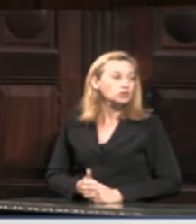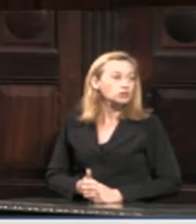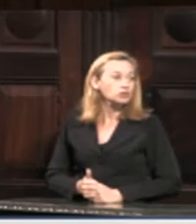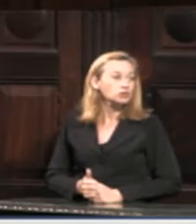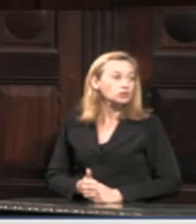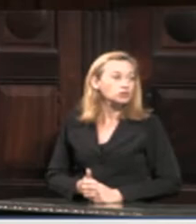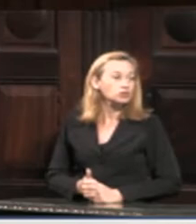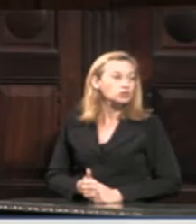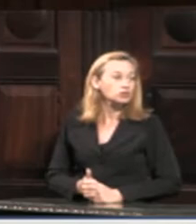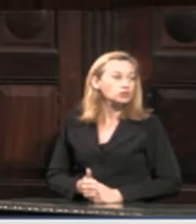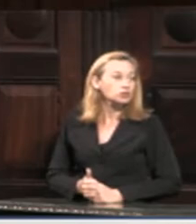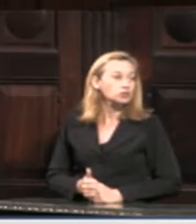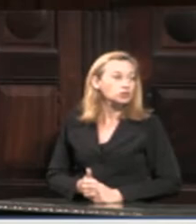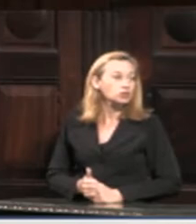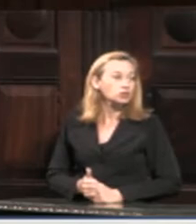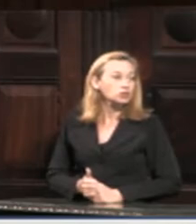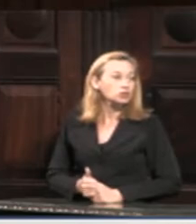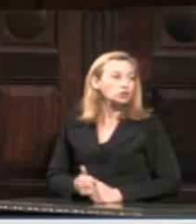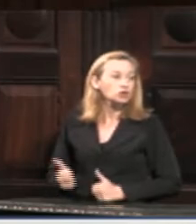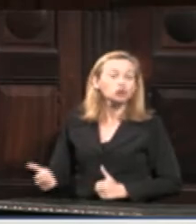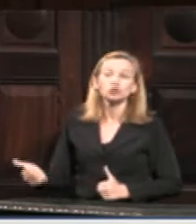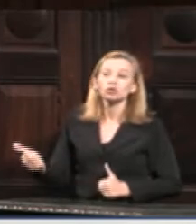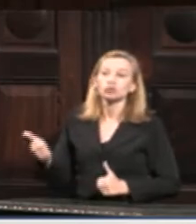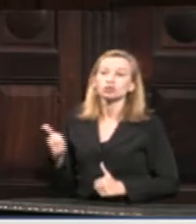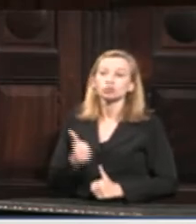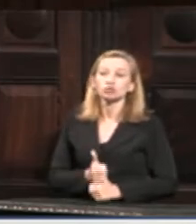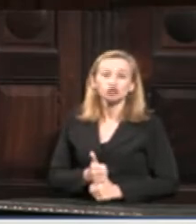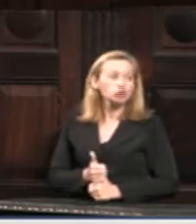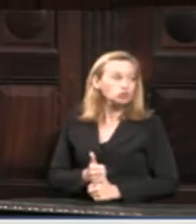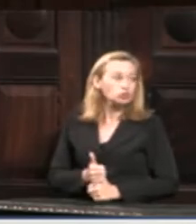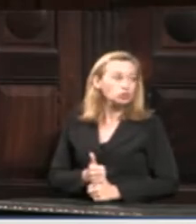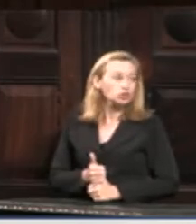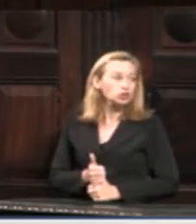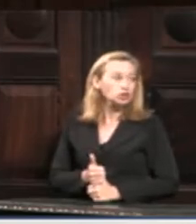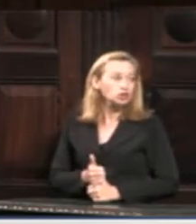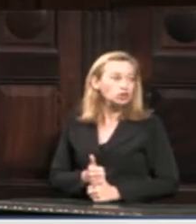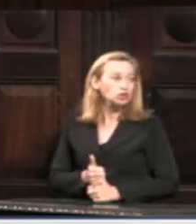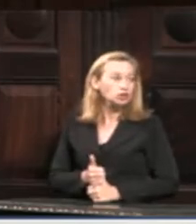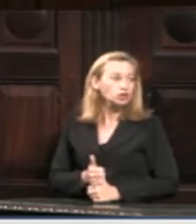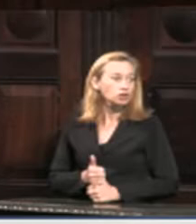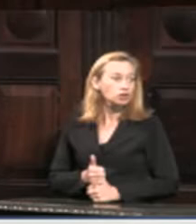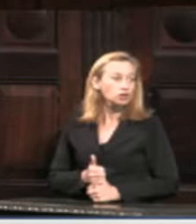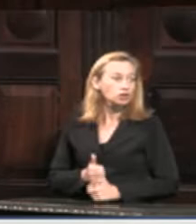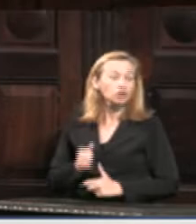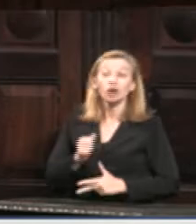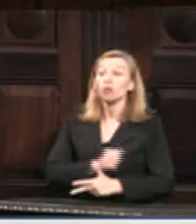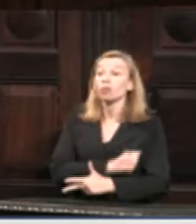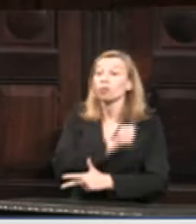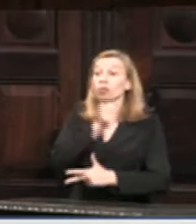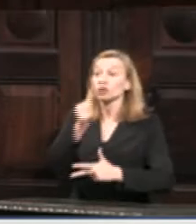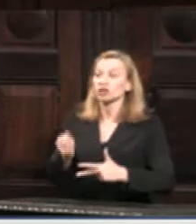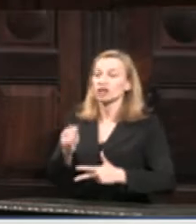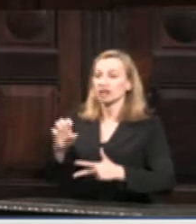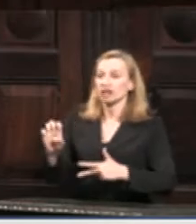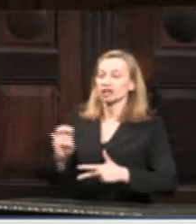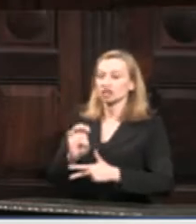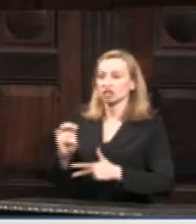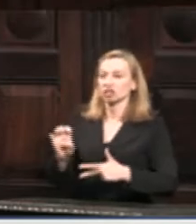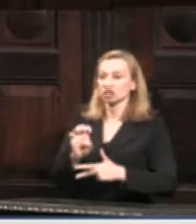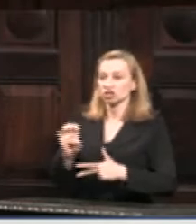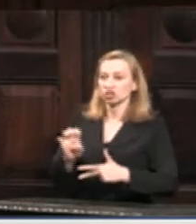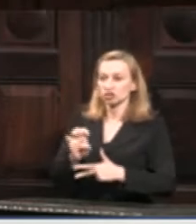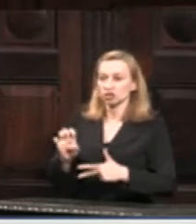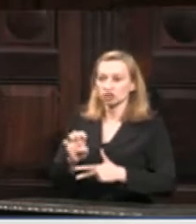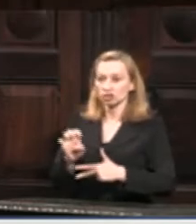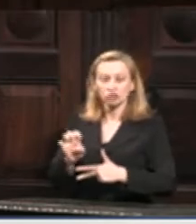mais democrático da República, que é o poder judiciário, que é o poder legislativo, o poder